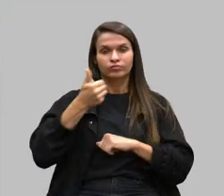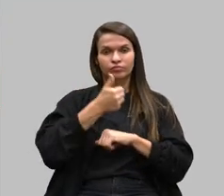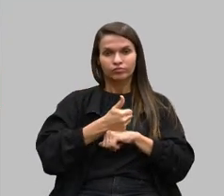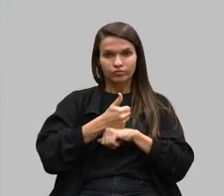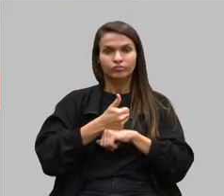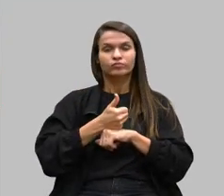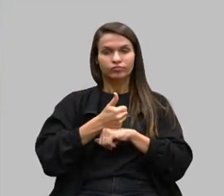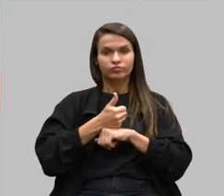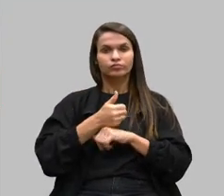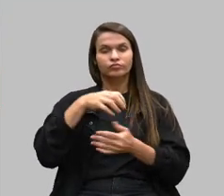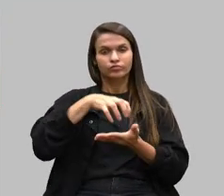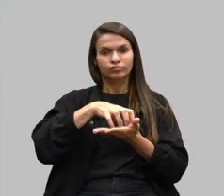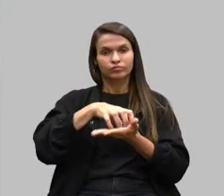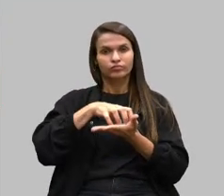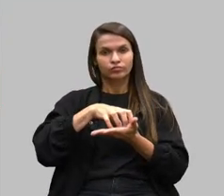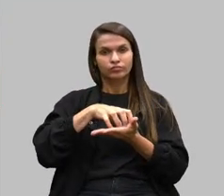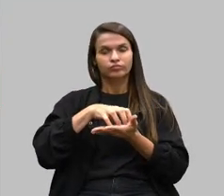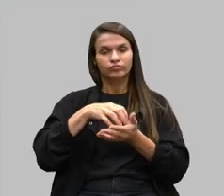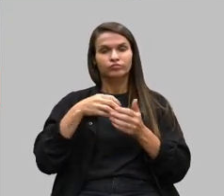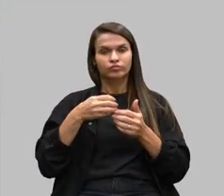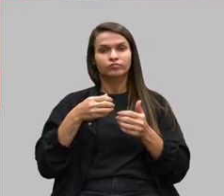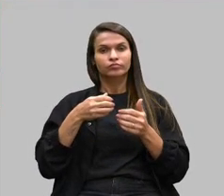de transportes terrestres